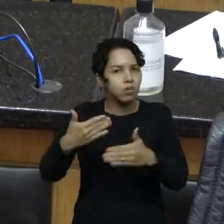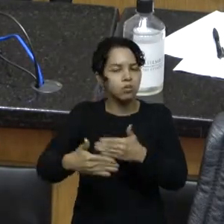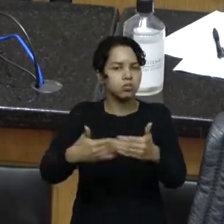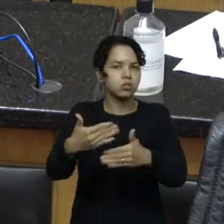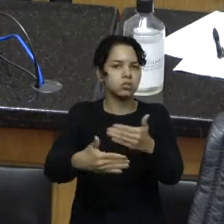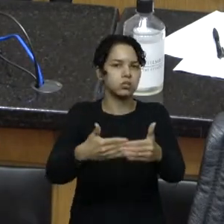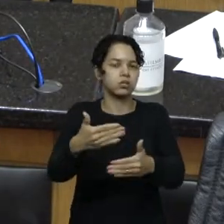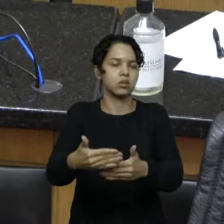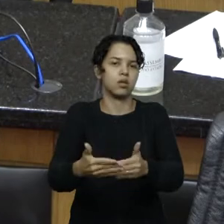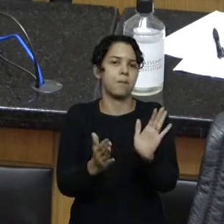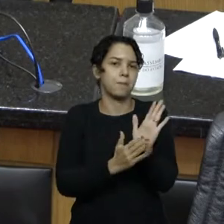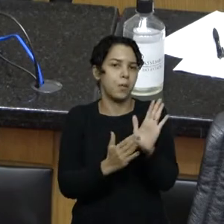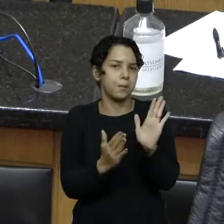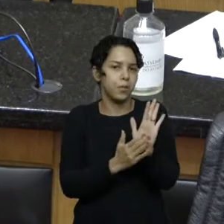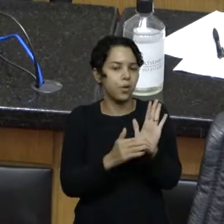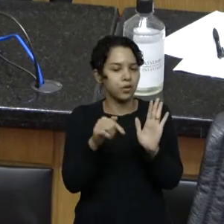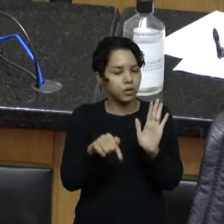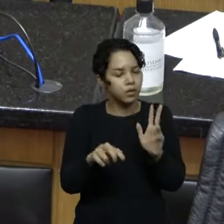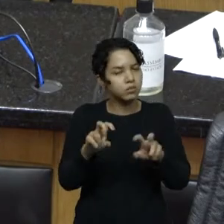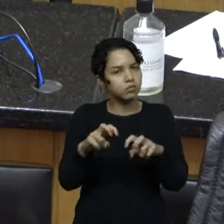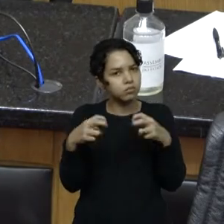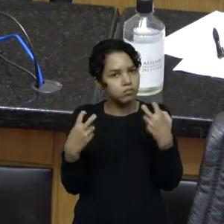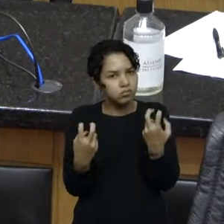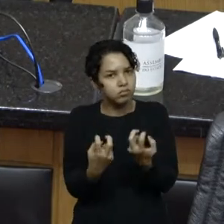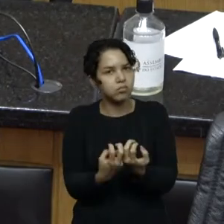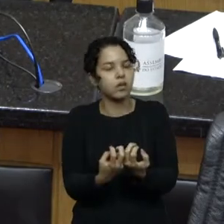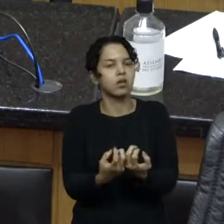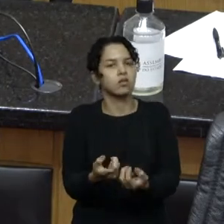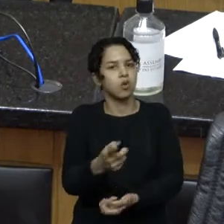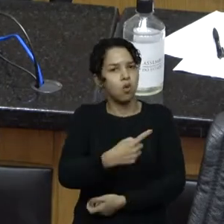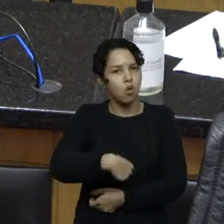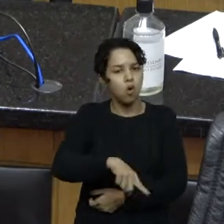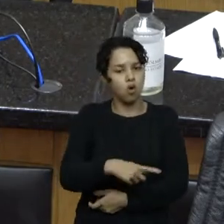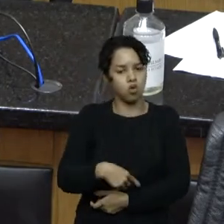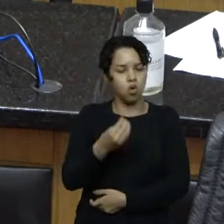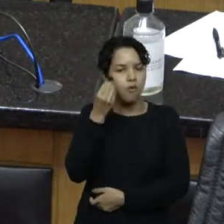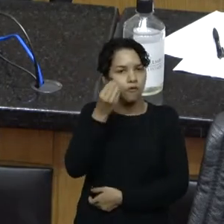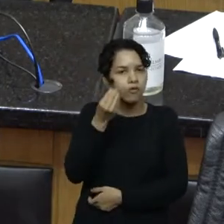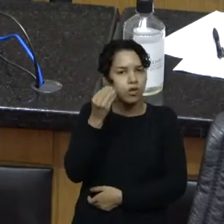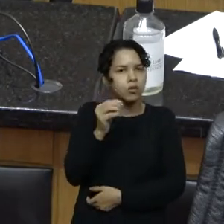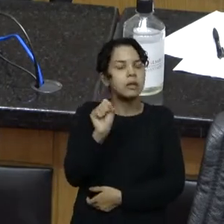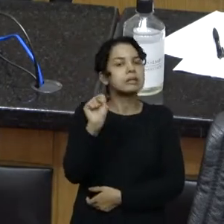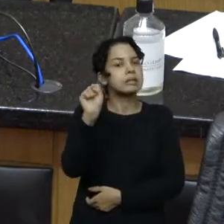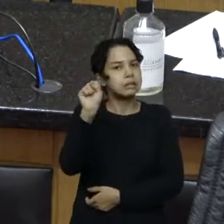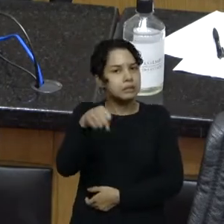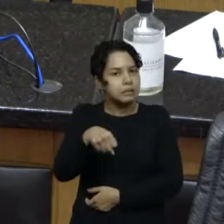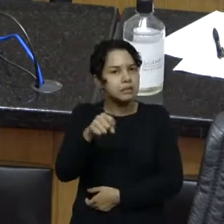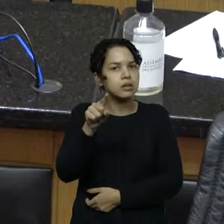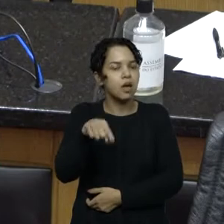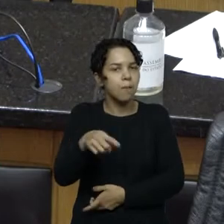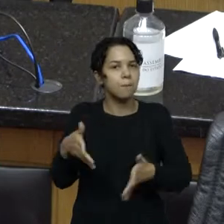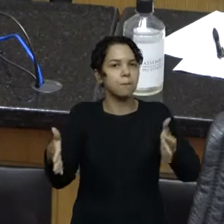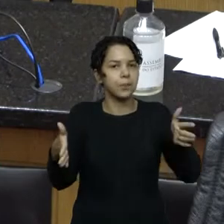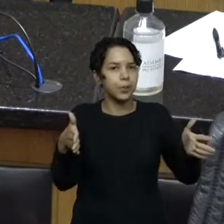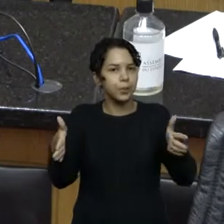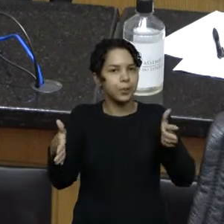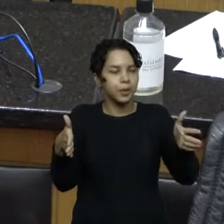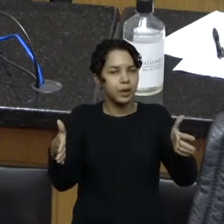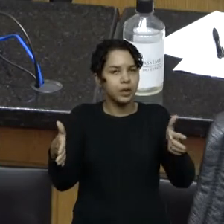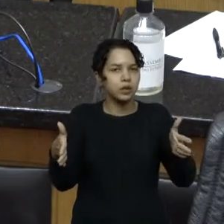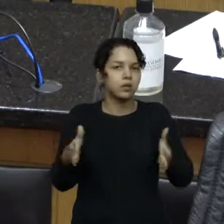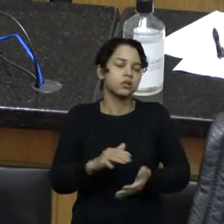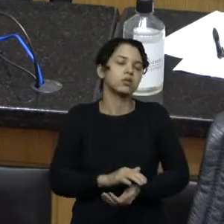a proposta que vem para esses plenário e o que nós estamos vivendo aqui sim é um momento em